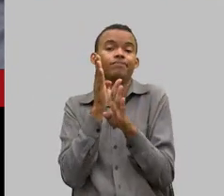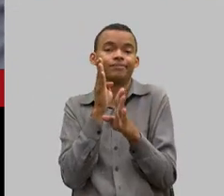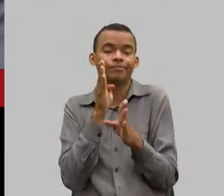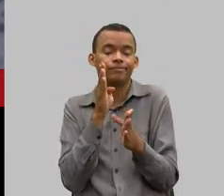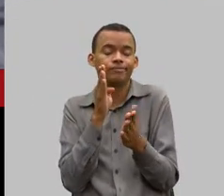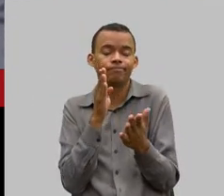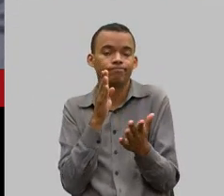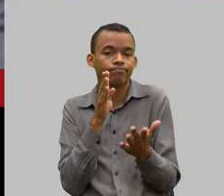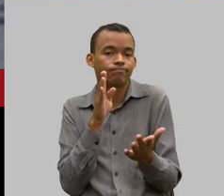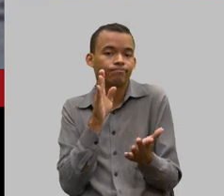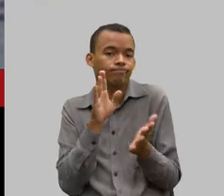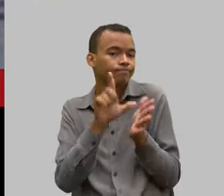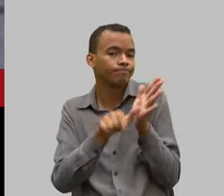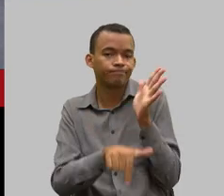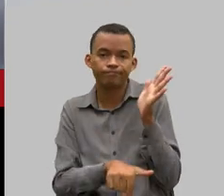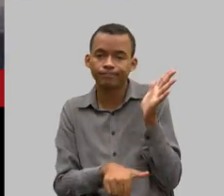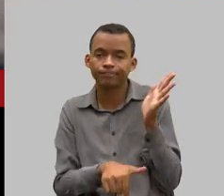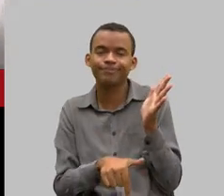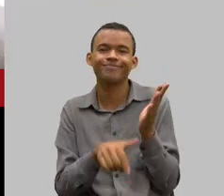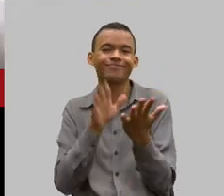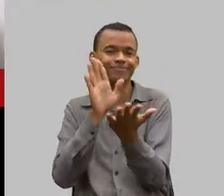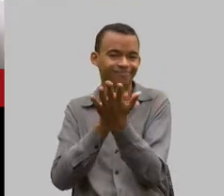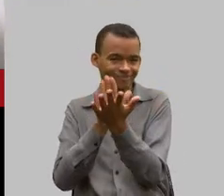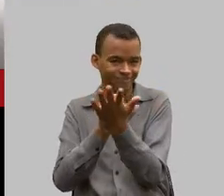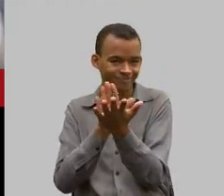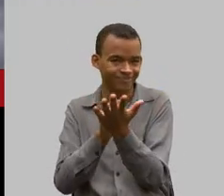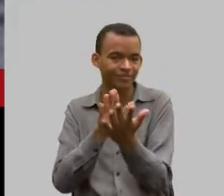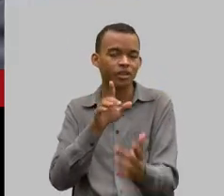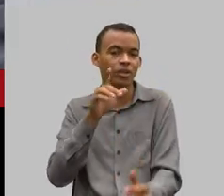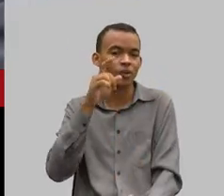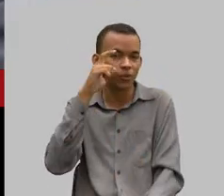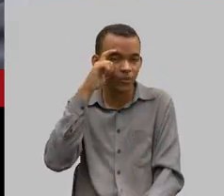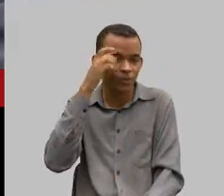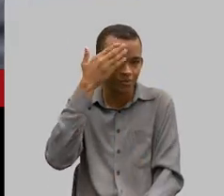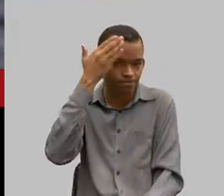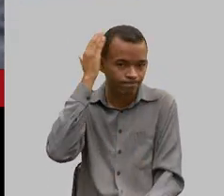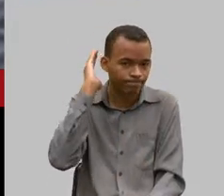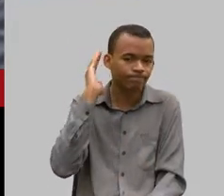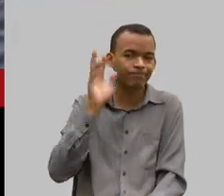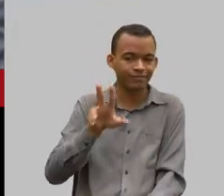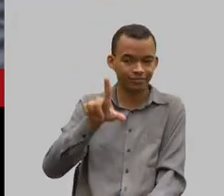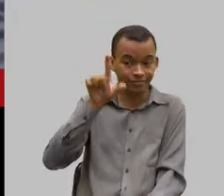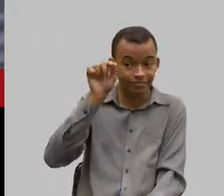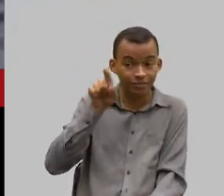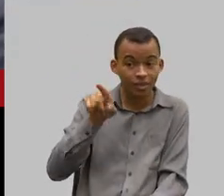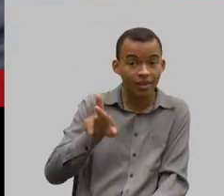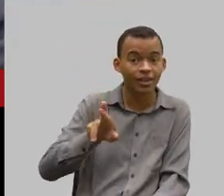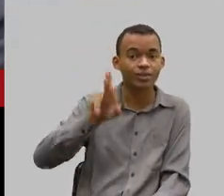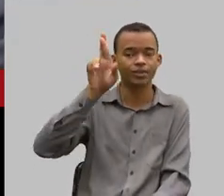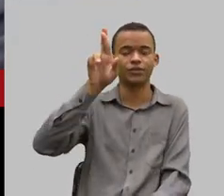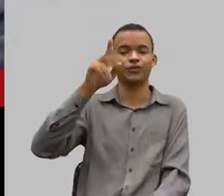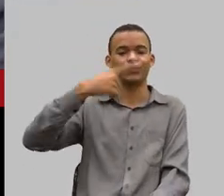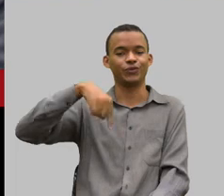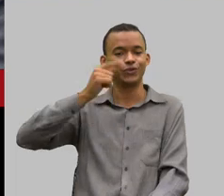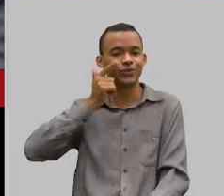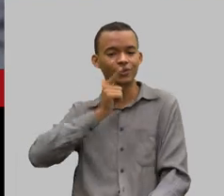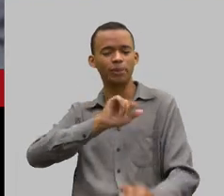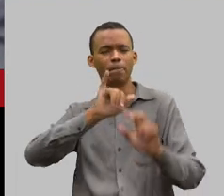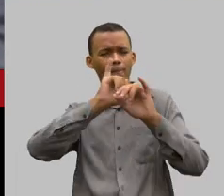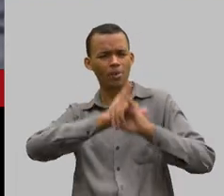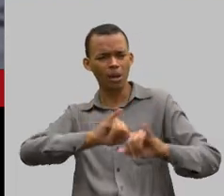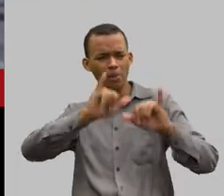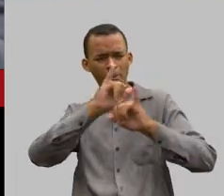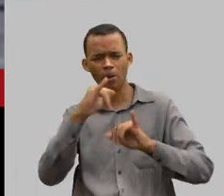parabenizar parabenizar o governador Romeu Zen por ter entregado você o cajado dessa missão tão importante para que a gente consiga divulgar cada vez mais e